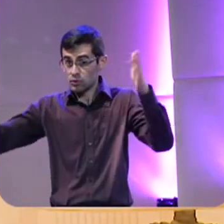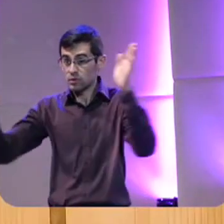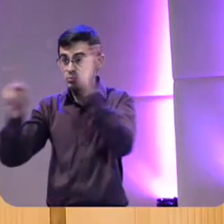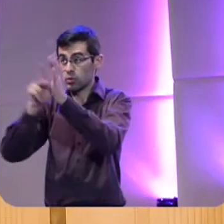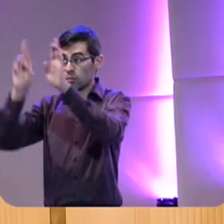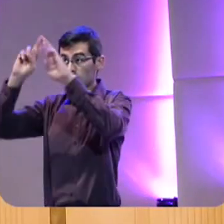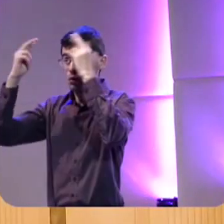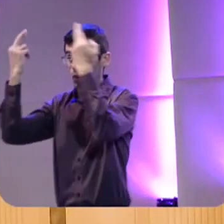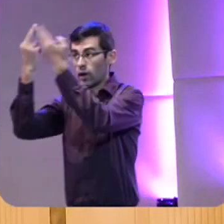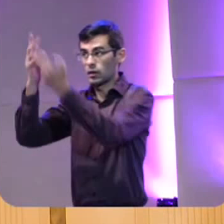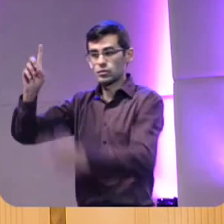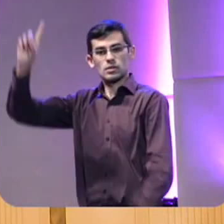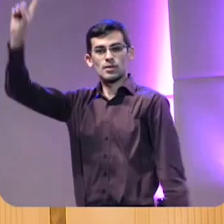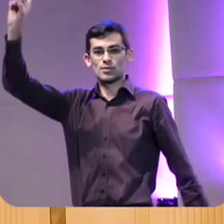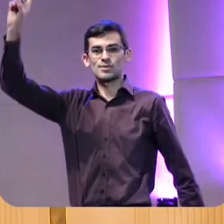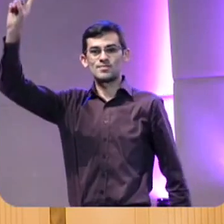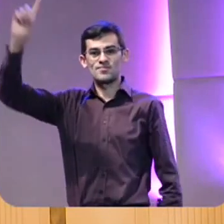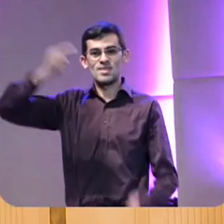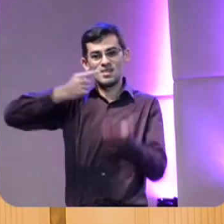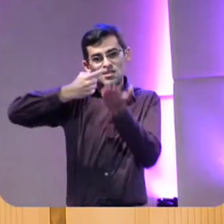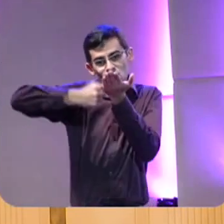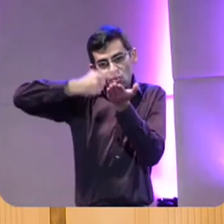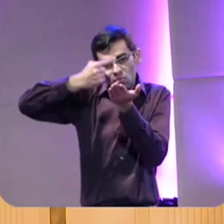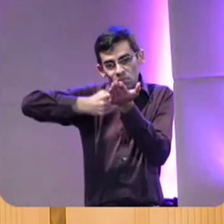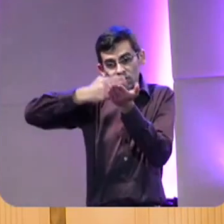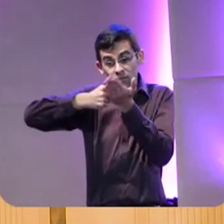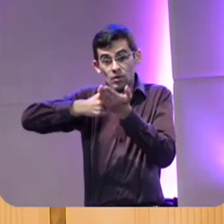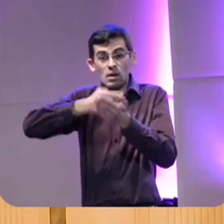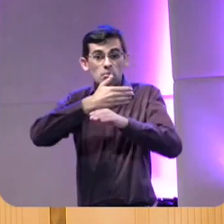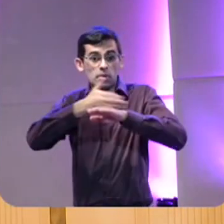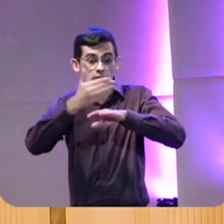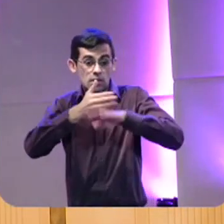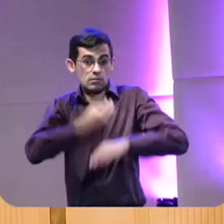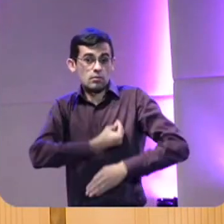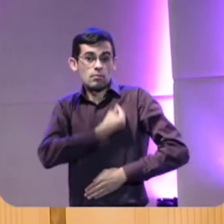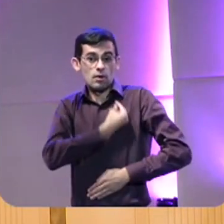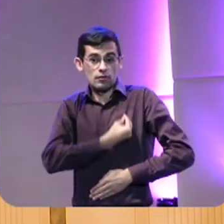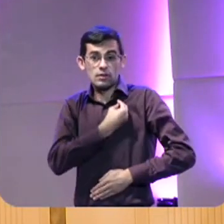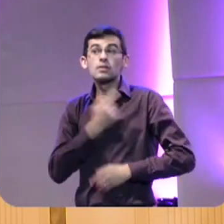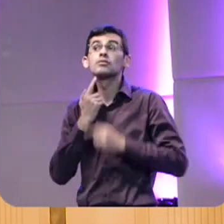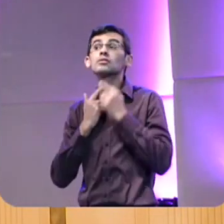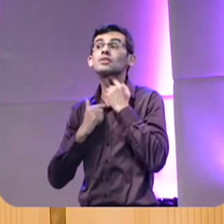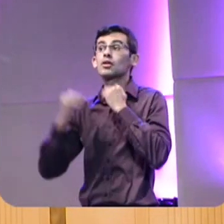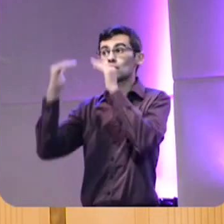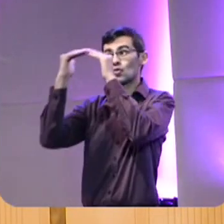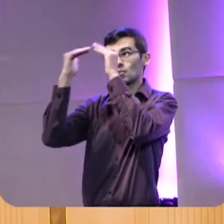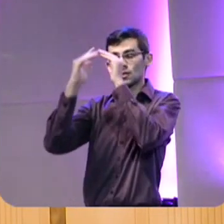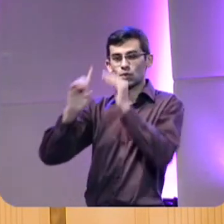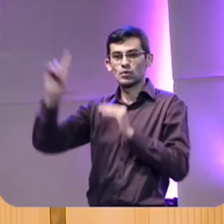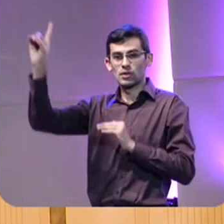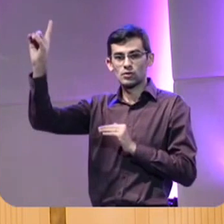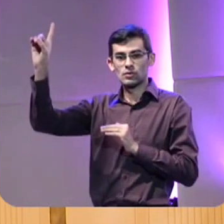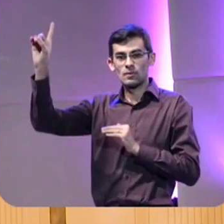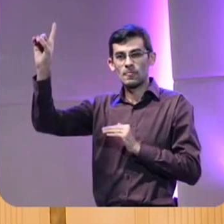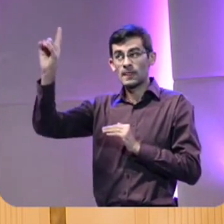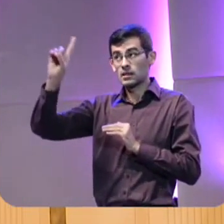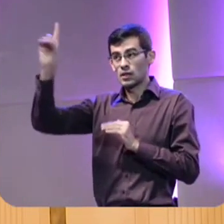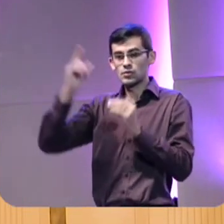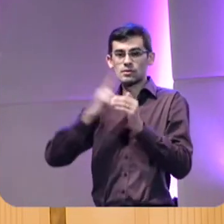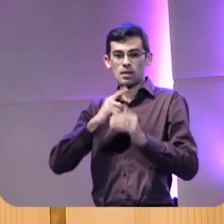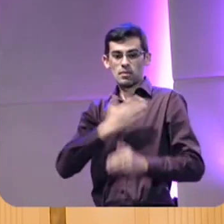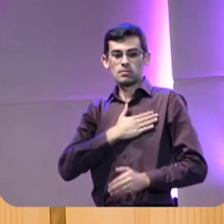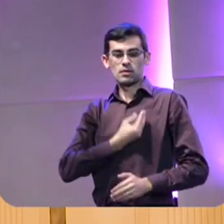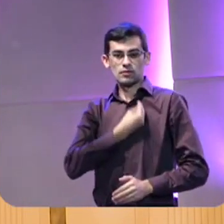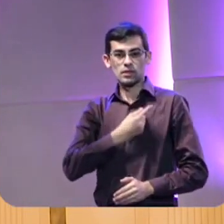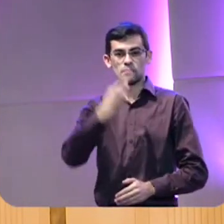Deus. Comprometer-se com o meio de vida, com o propósito de vida que Jesus tem para você, com a conduta que Ele